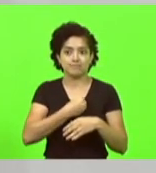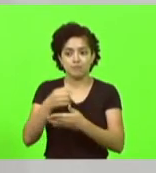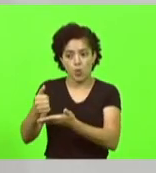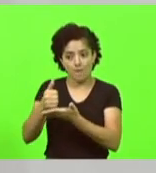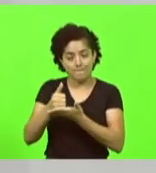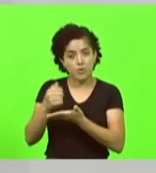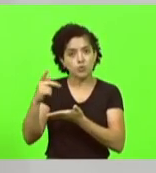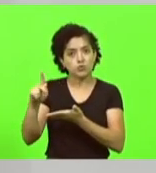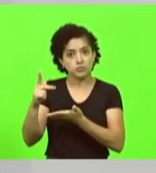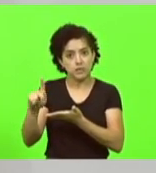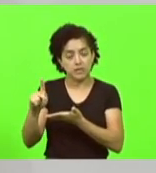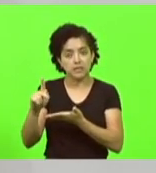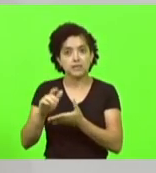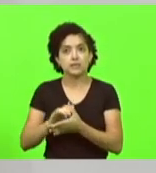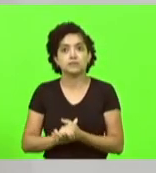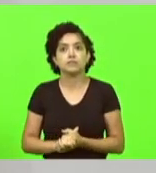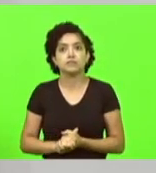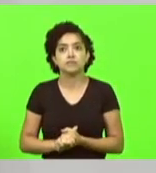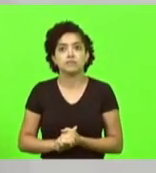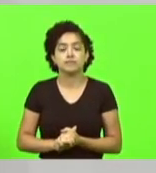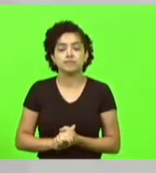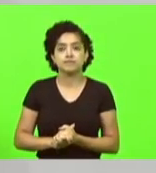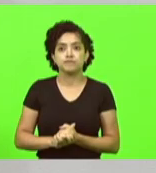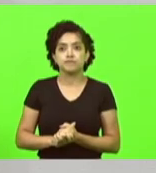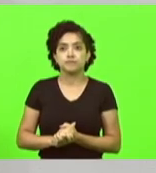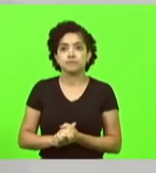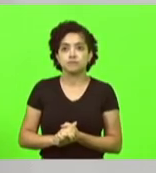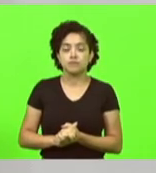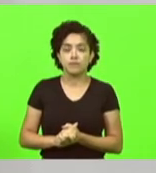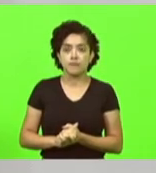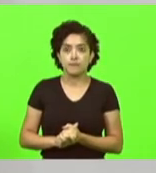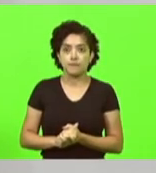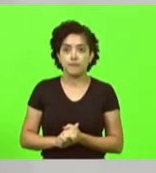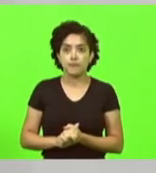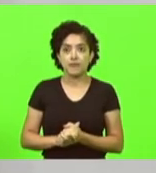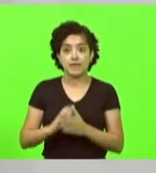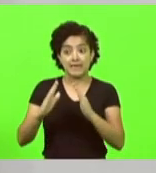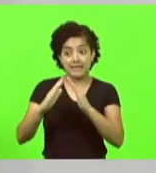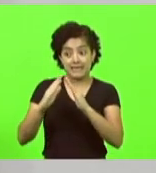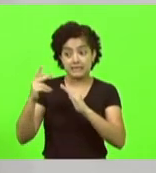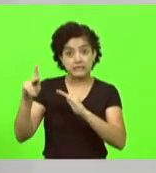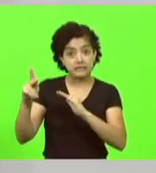O meu escritório político é na casa